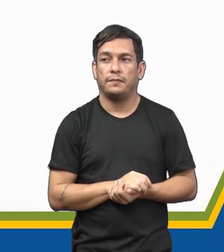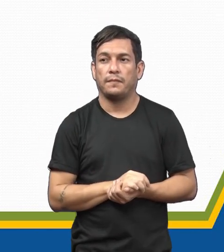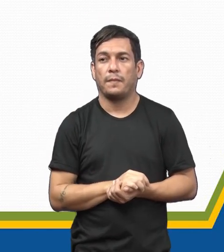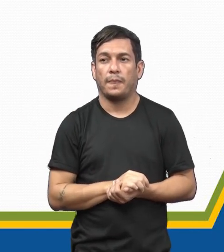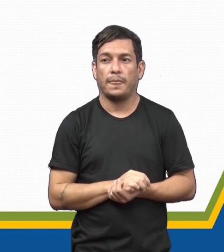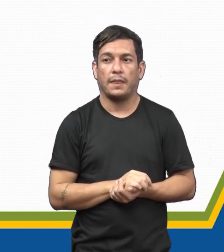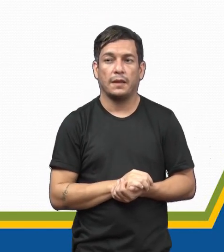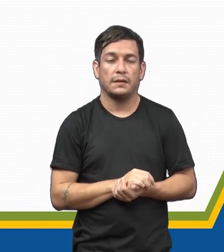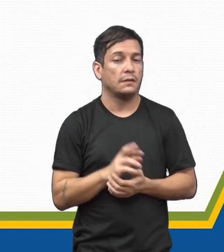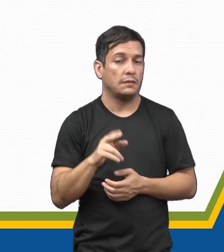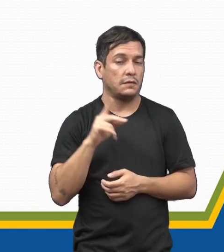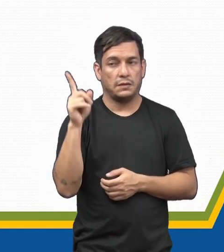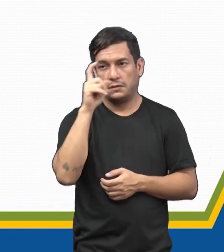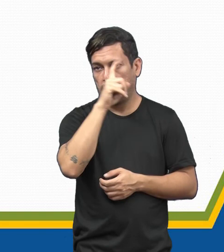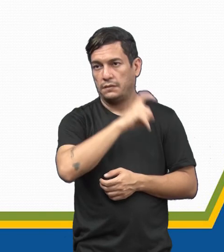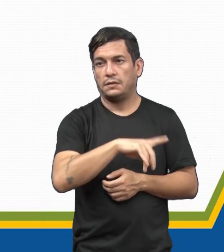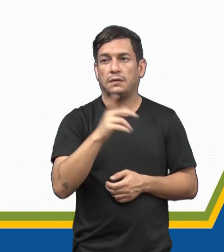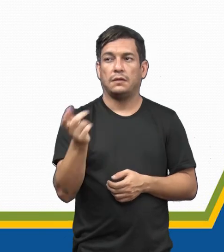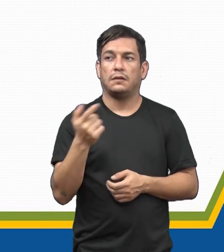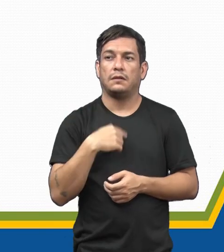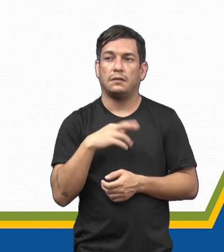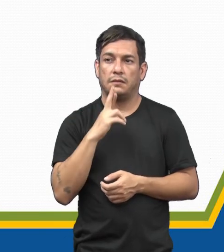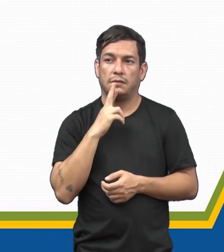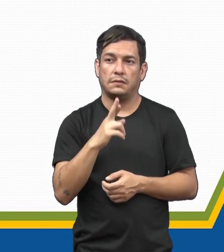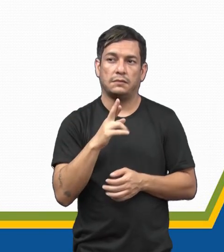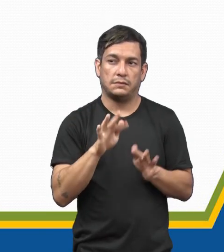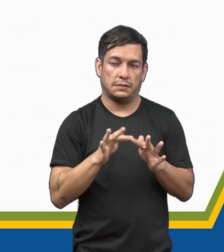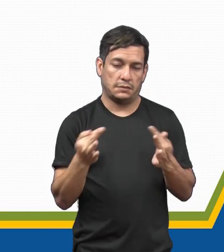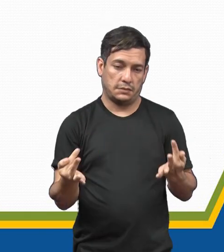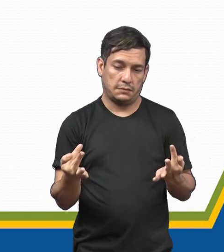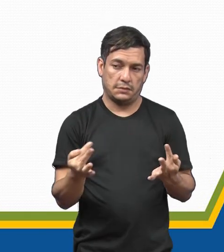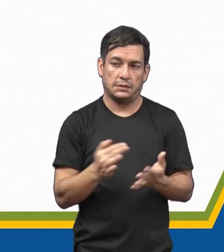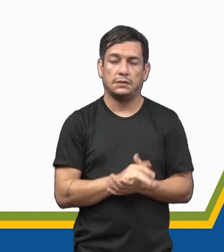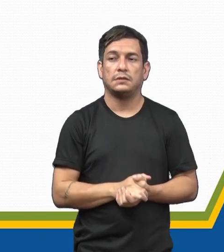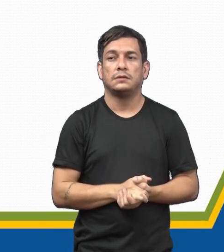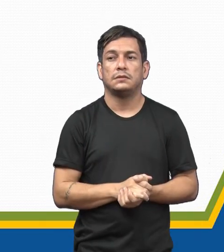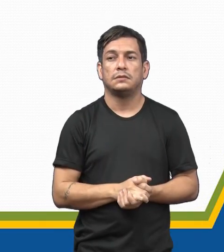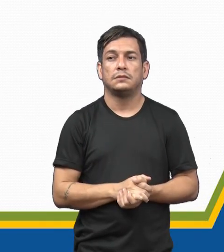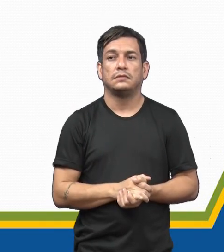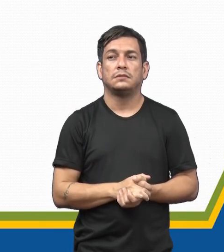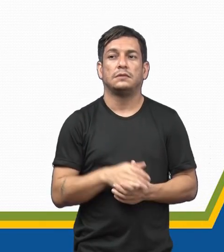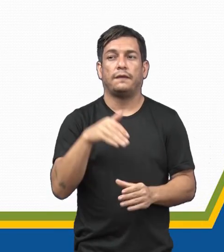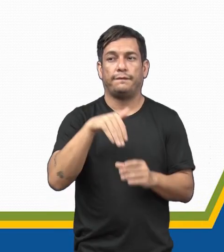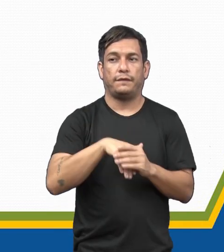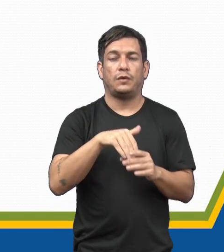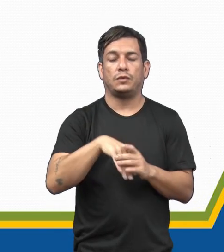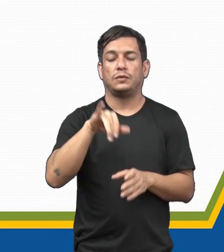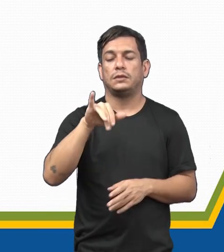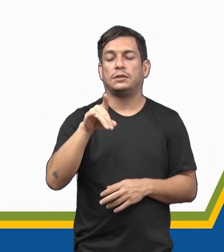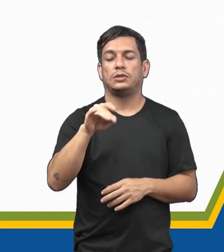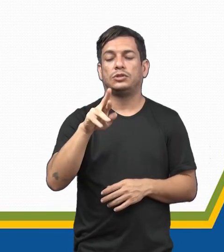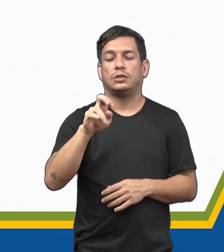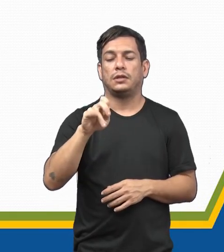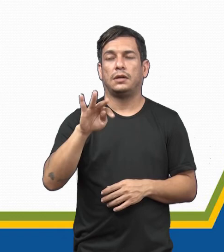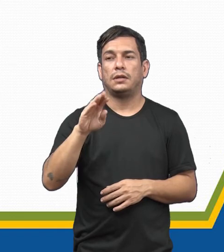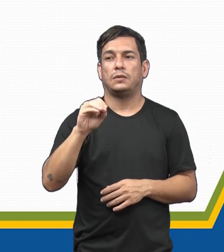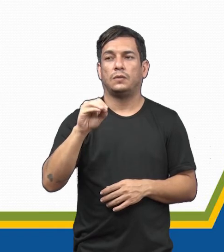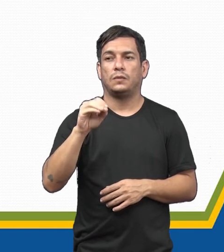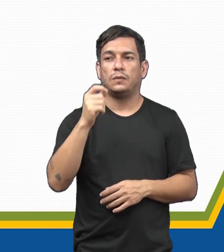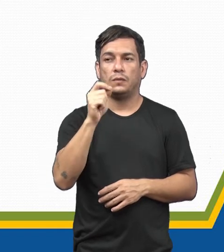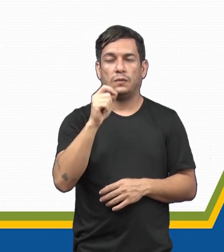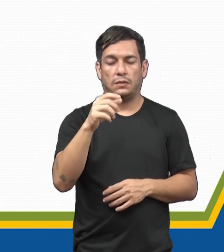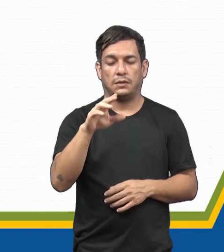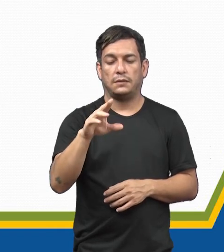Então, não é difícil, é uma resposta bem simples, né? O voto indireto com